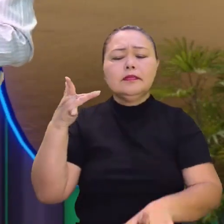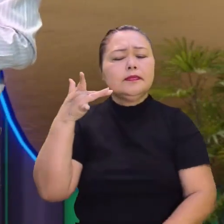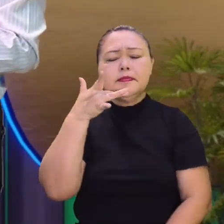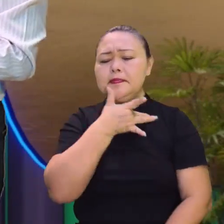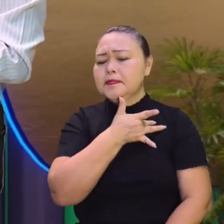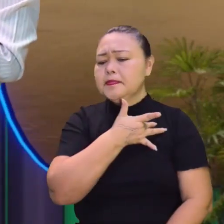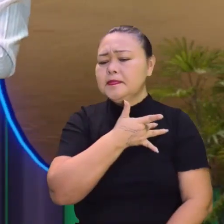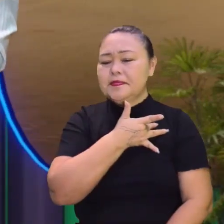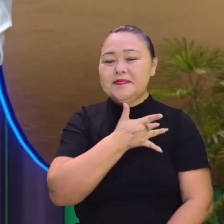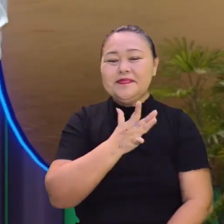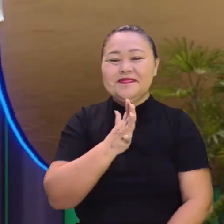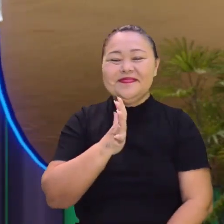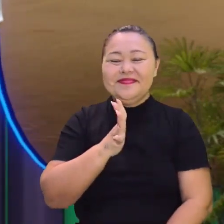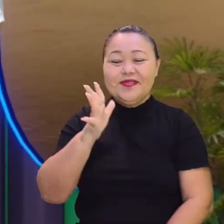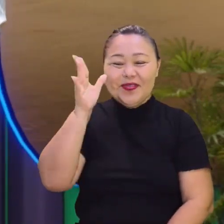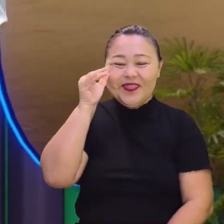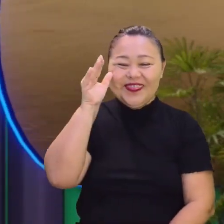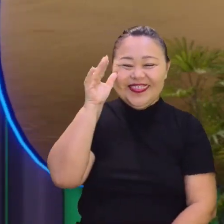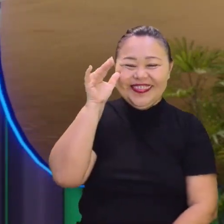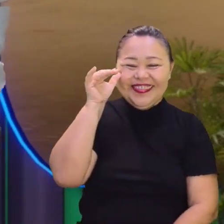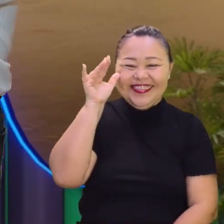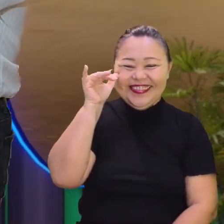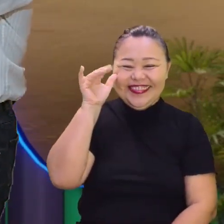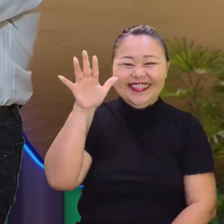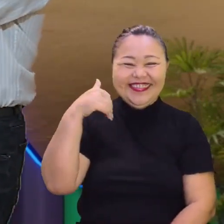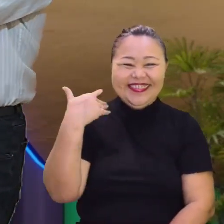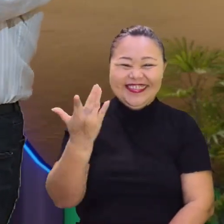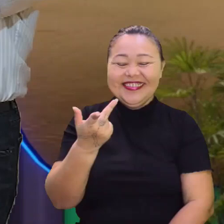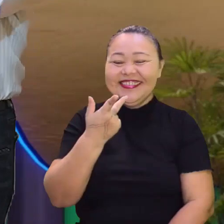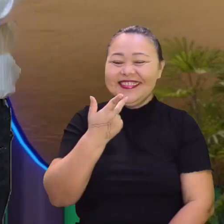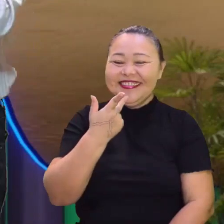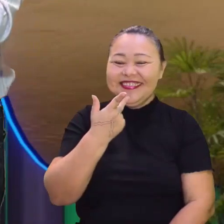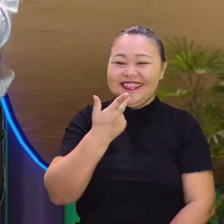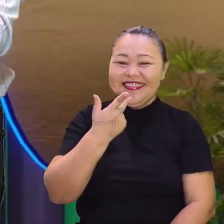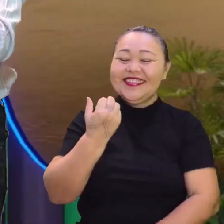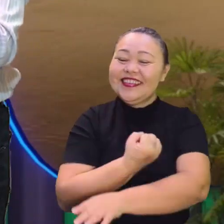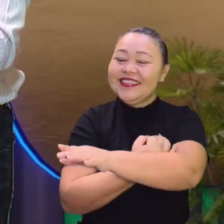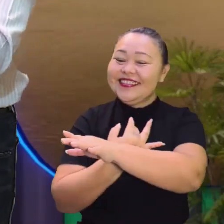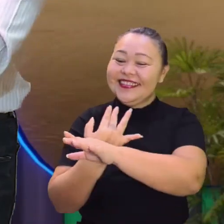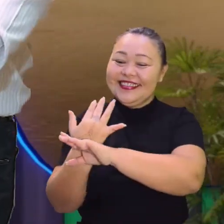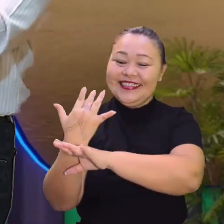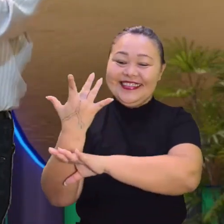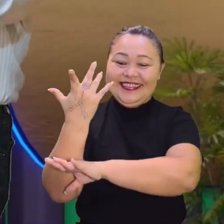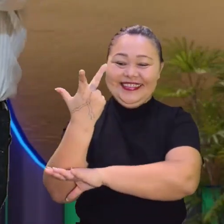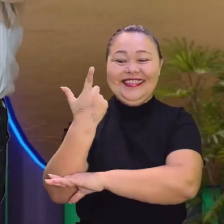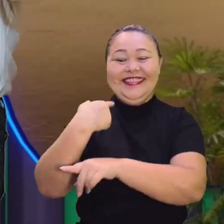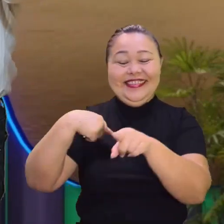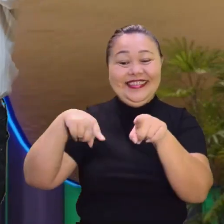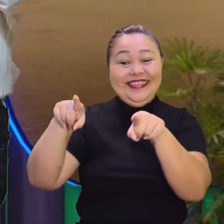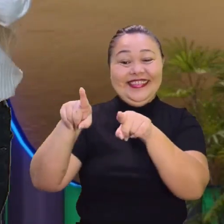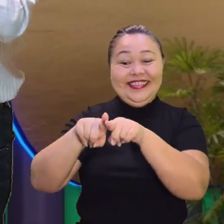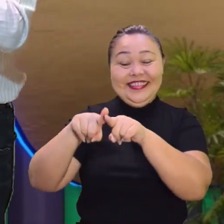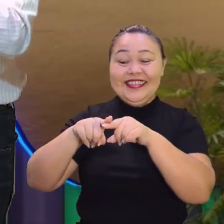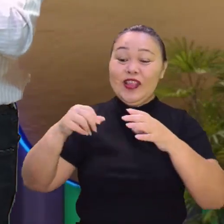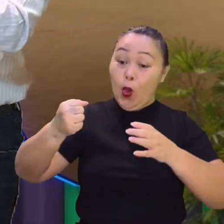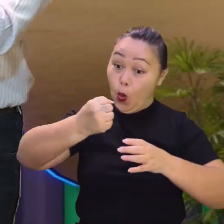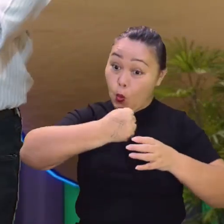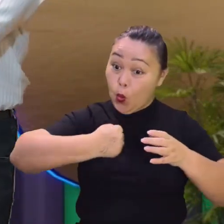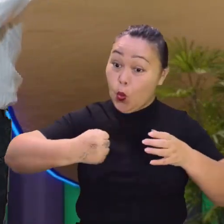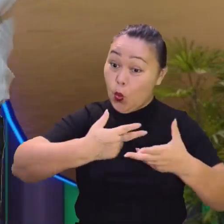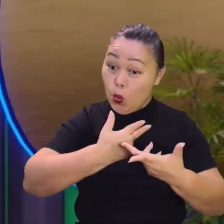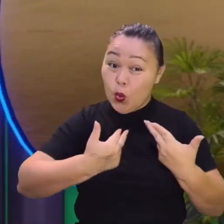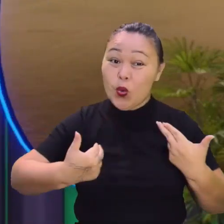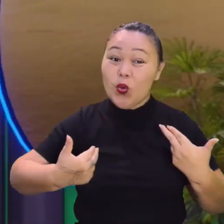delícia. E aí, gostou dessa curiosidade? Com certeza. Então, nós estamos falando de vegetação, estamos falando de culinária